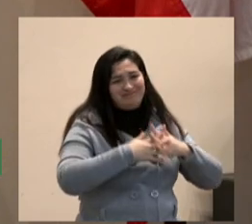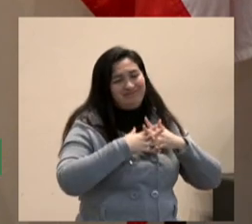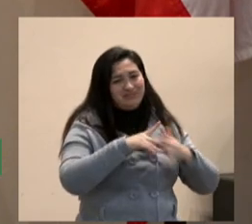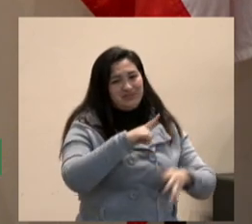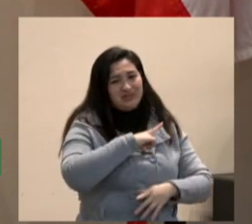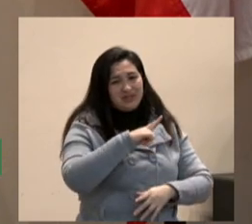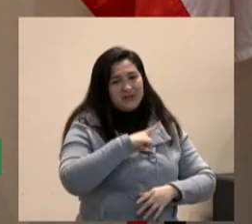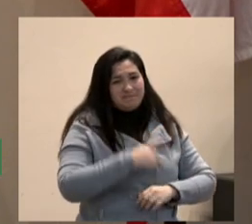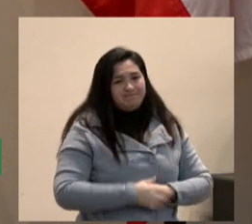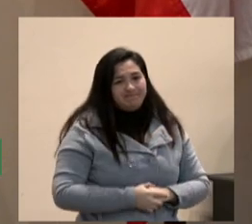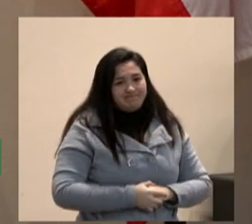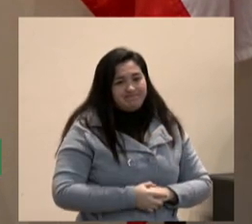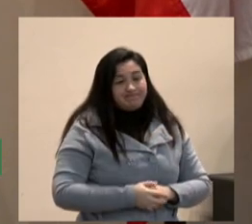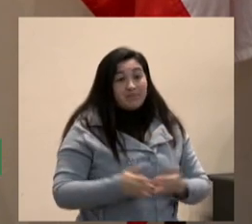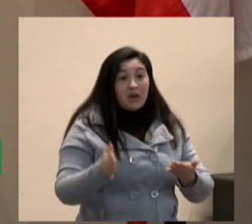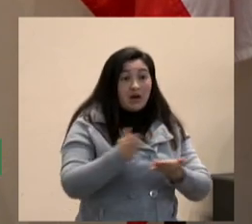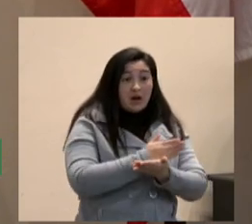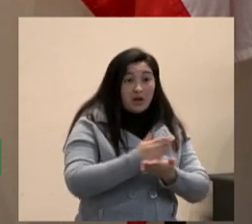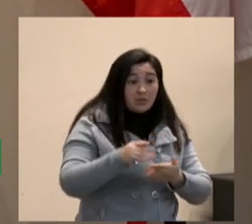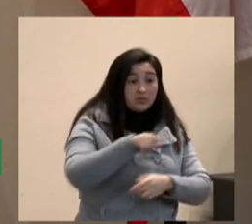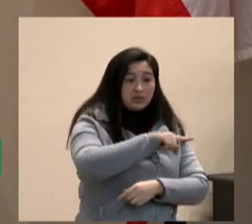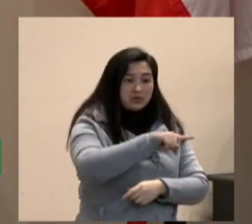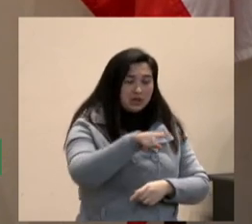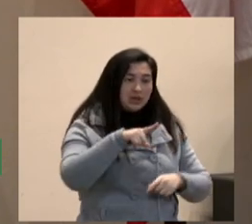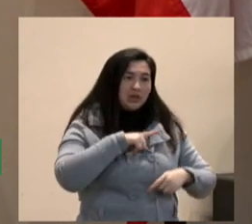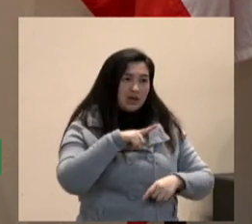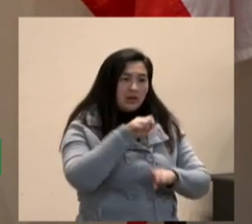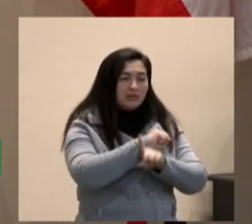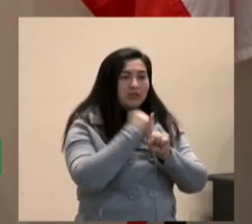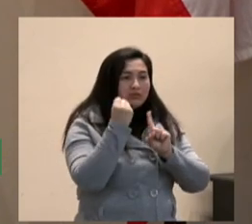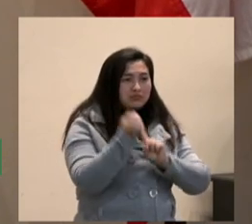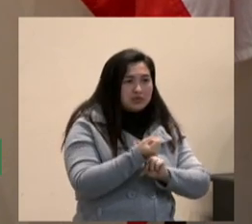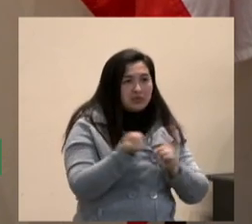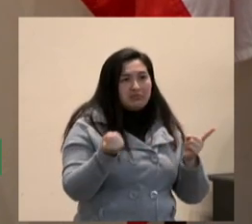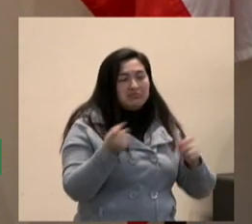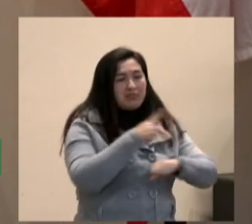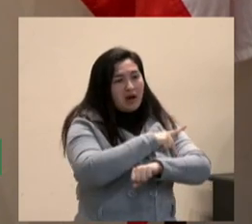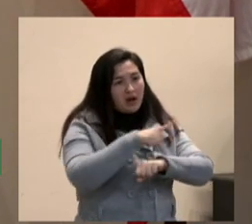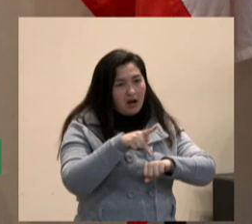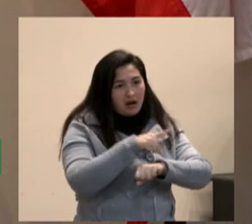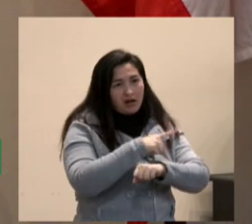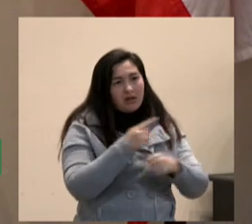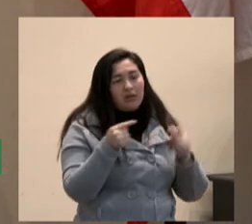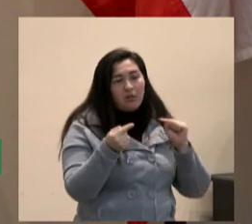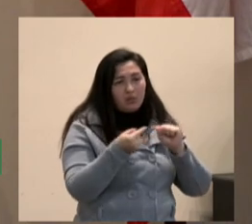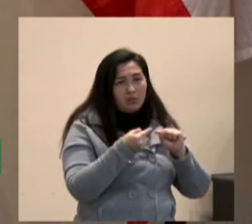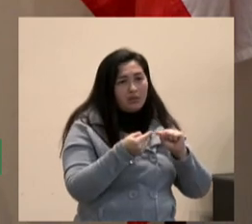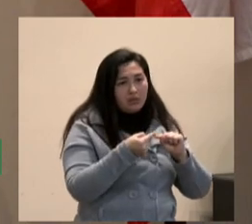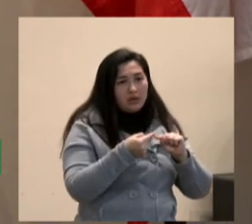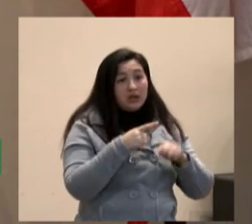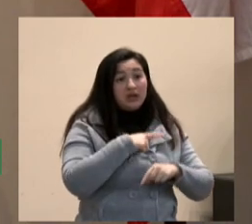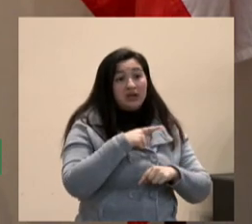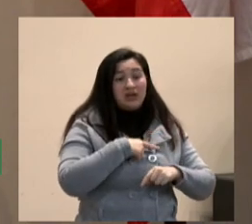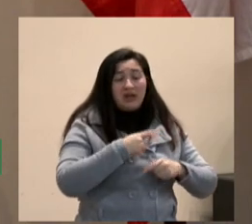aqui aspectos econômicos, aspectos pedagógicos, aspectos sociológicos. A gente tem